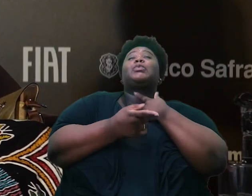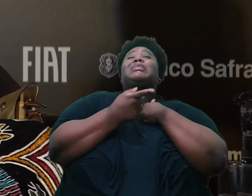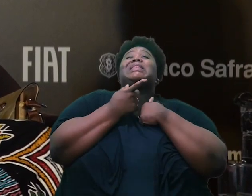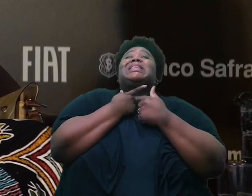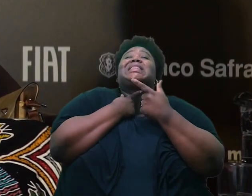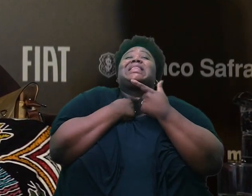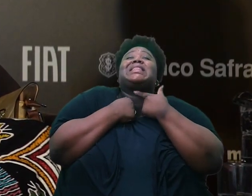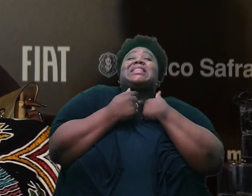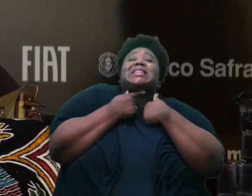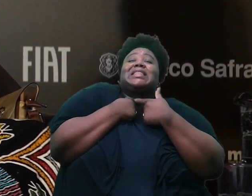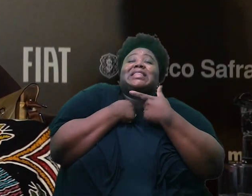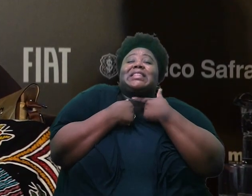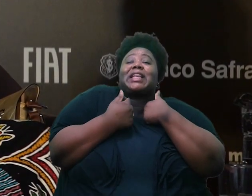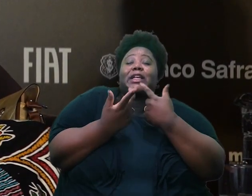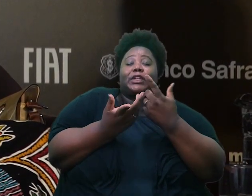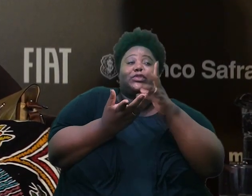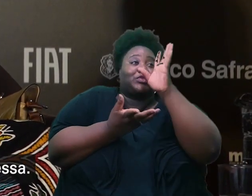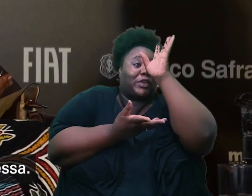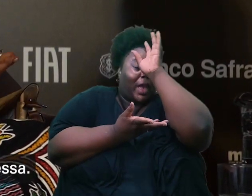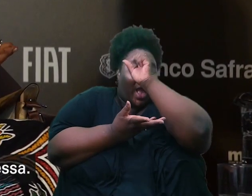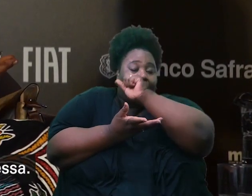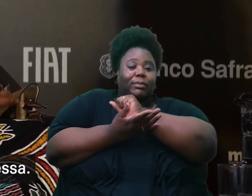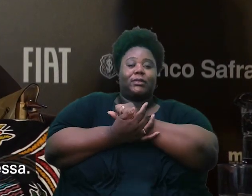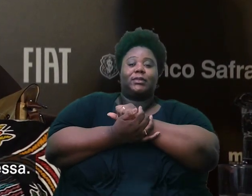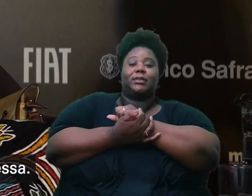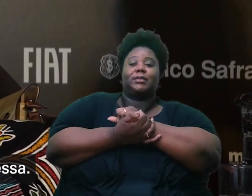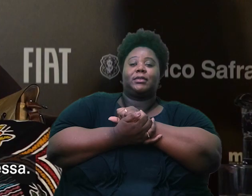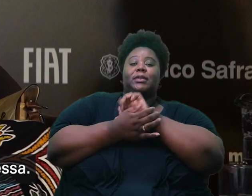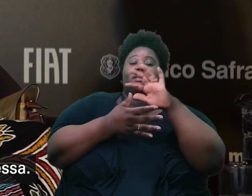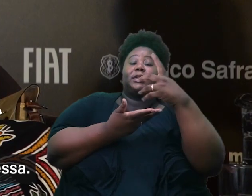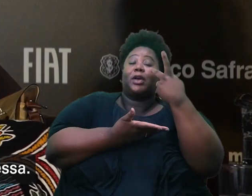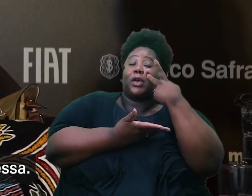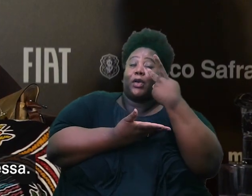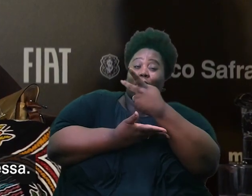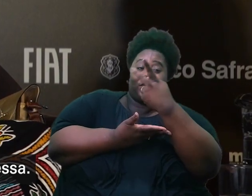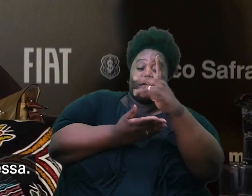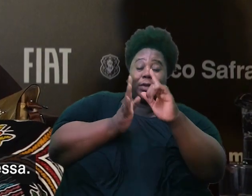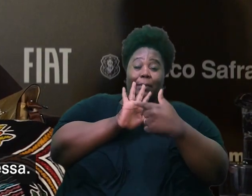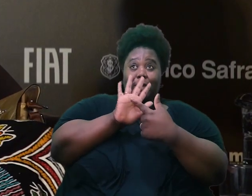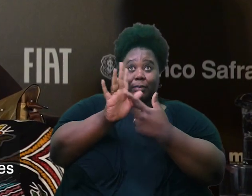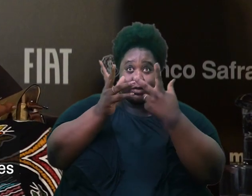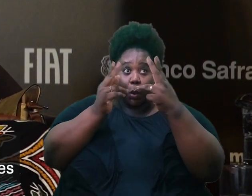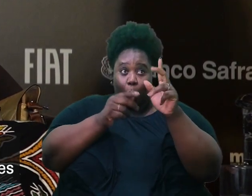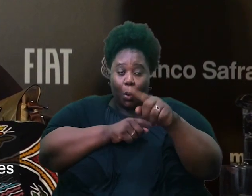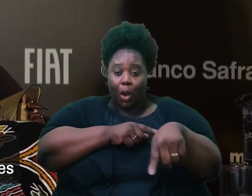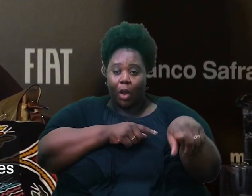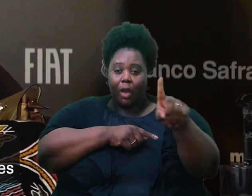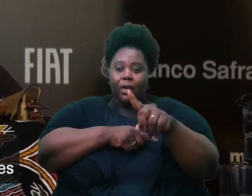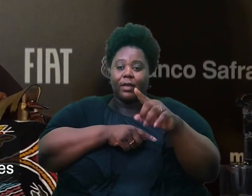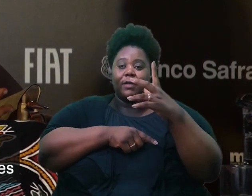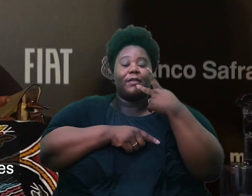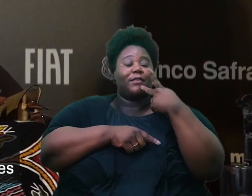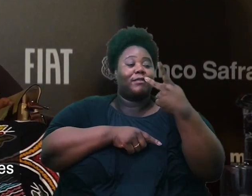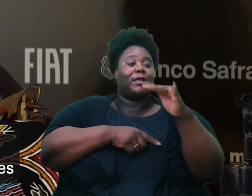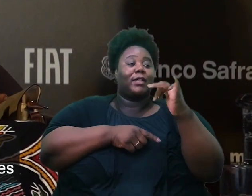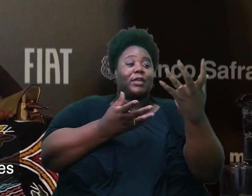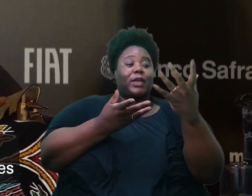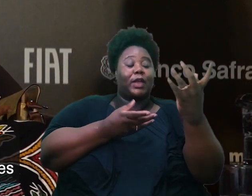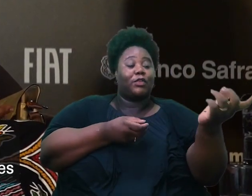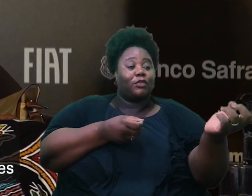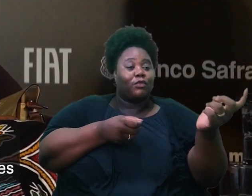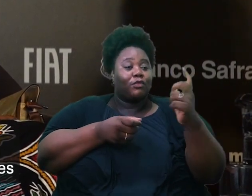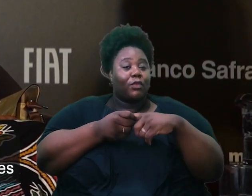desejo de aprender. Então, visitar uma exposição como essa, como eu falei com a Marcela, eu quero